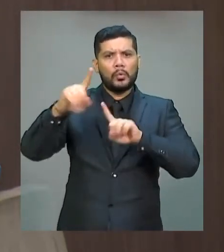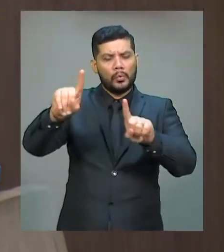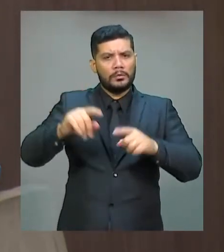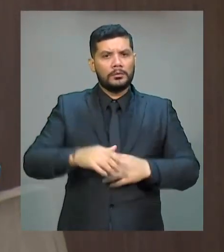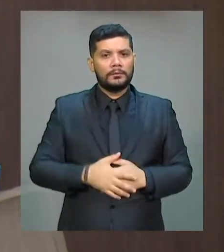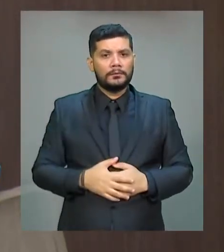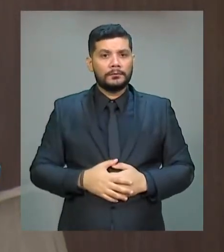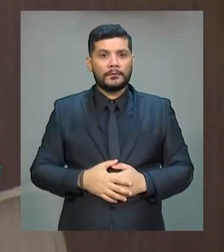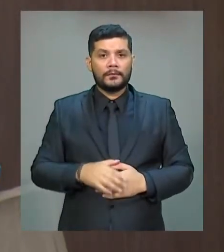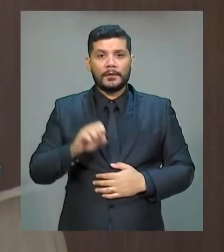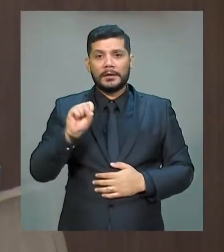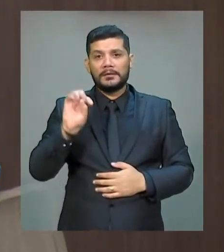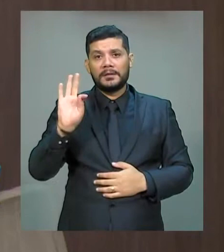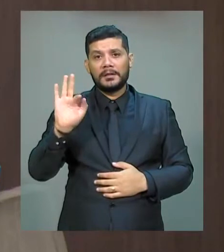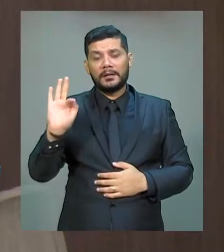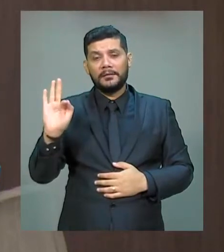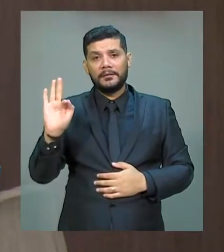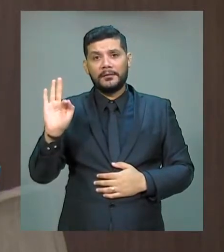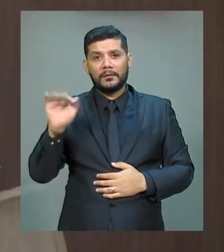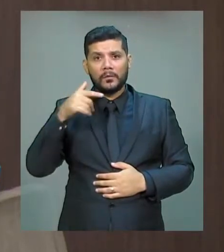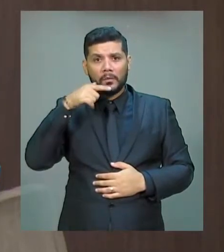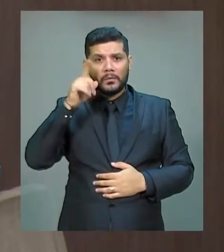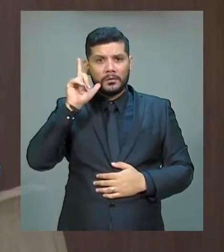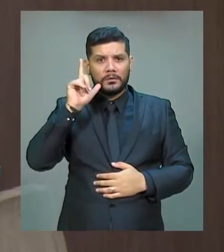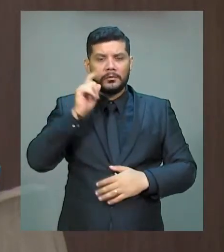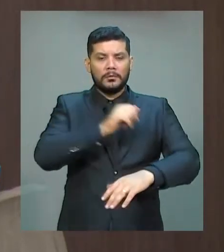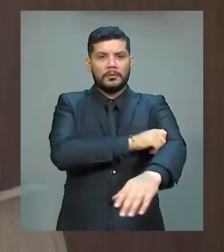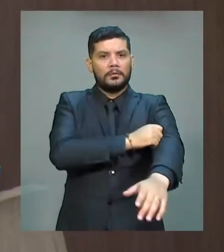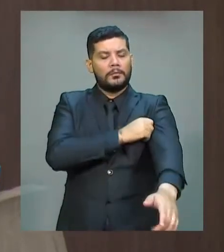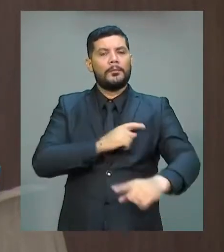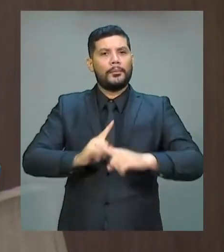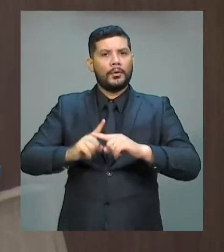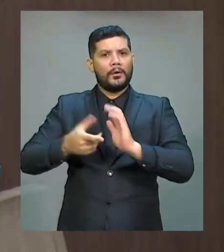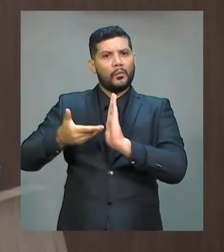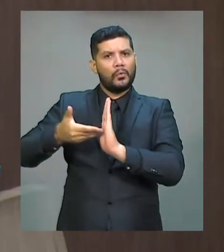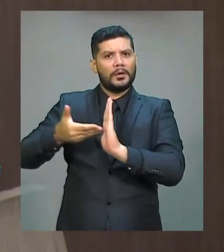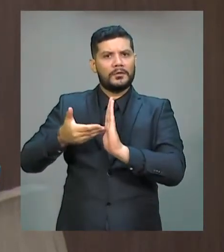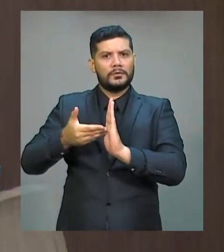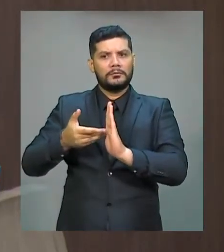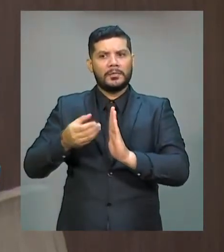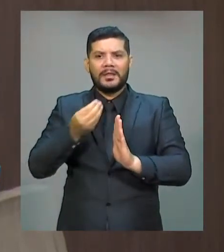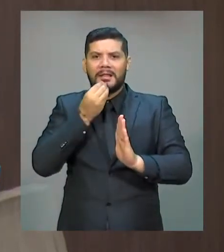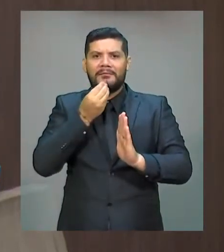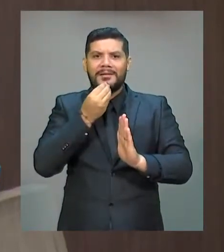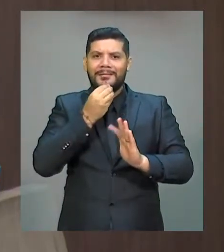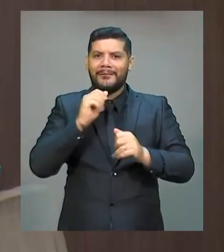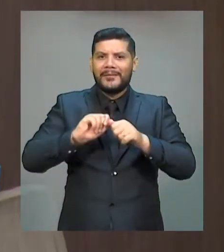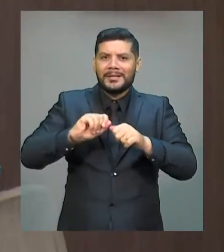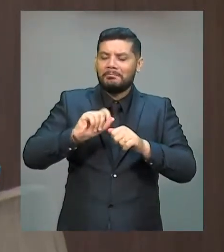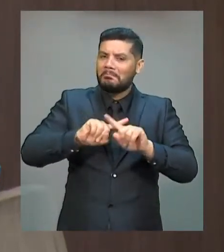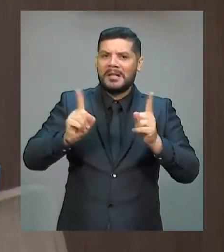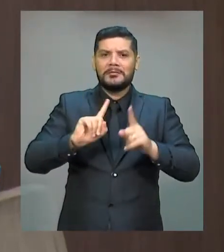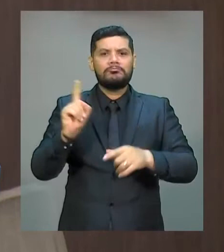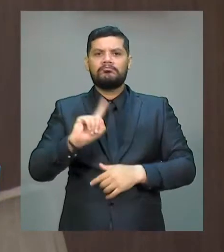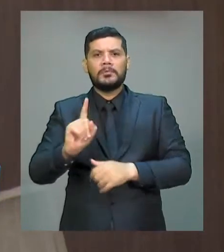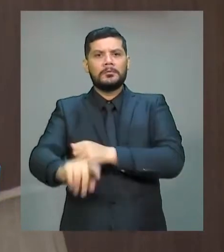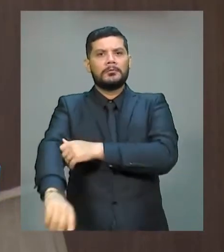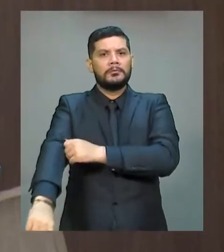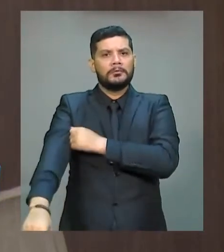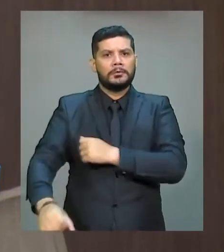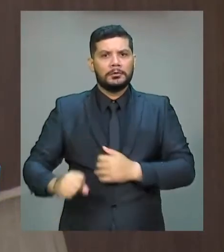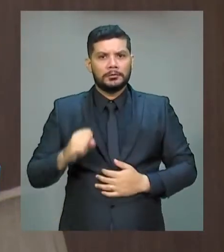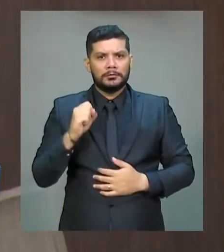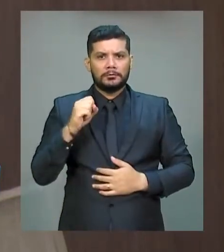Teve que fazer isso ontem? Porque o Congresso Nacional não fez o que deveria ter feito. Se o Congresso Nacional, porque